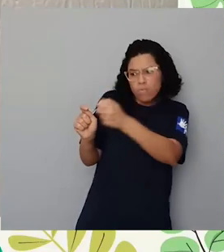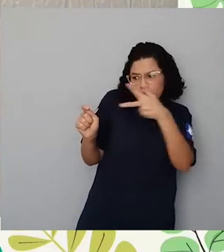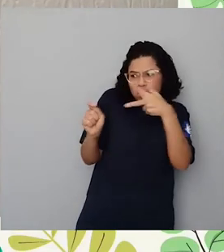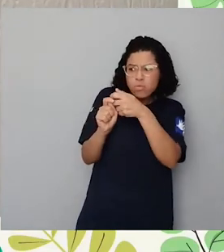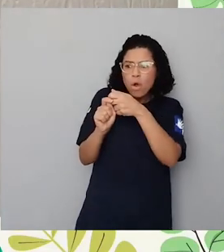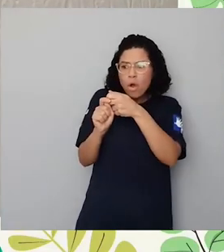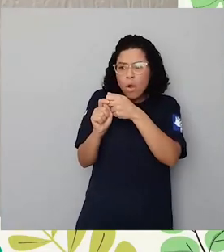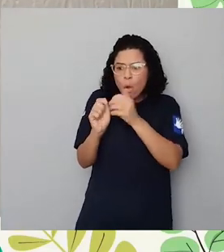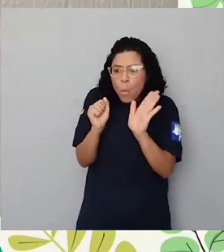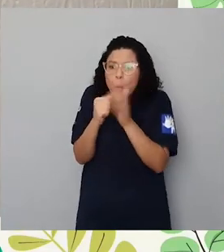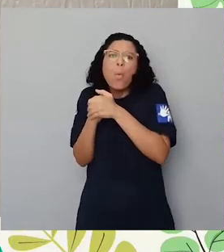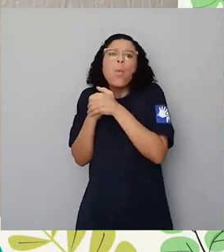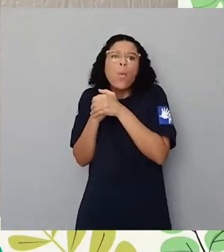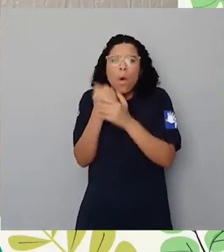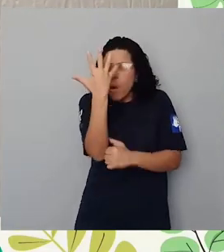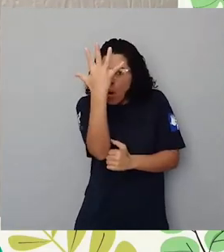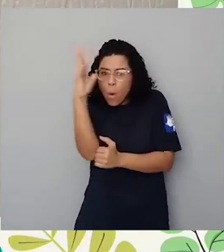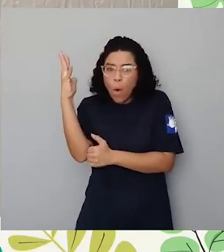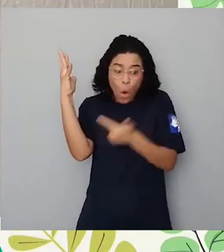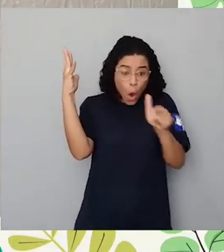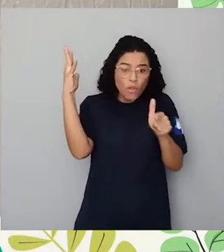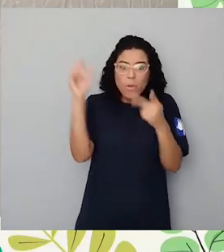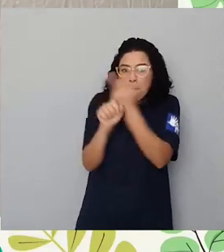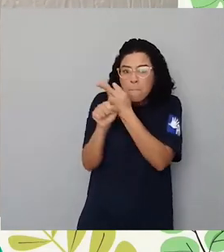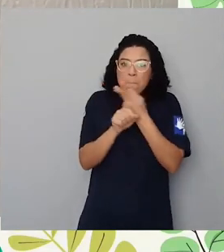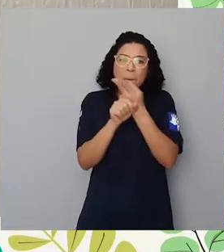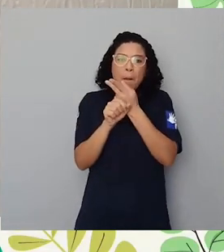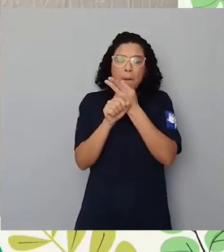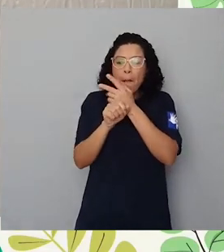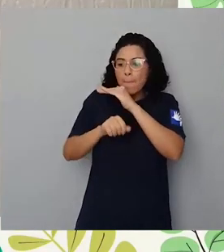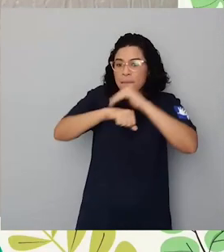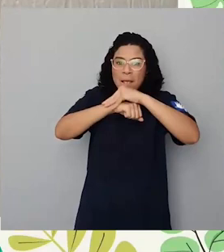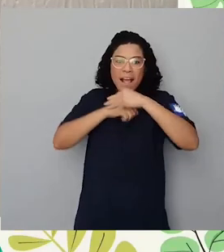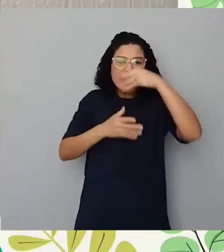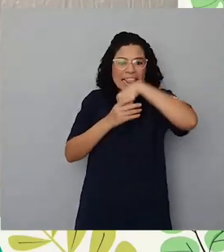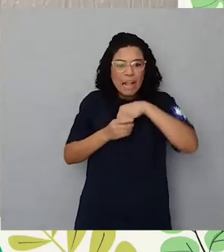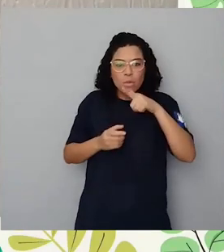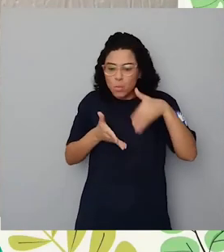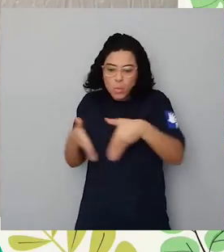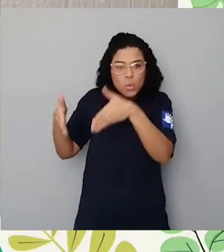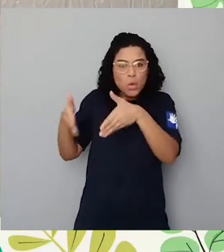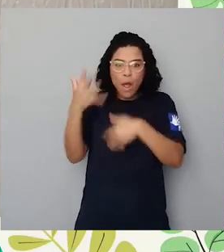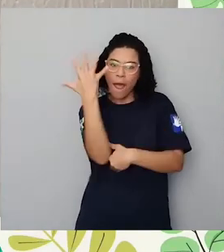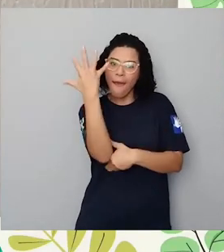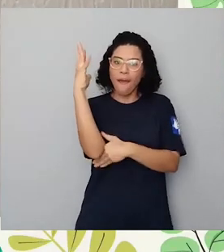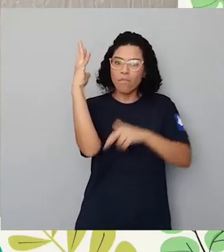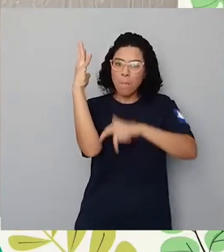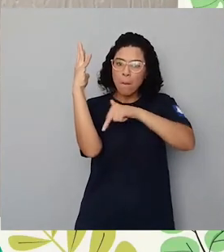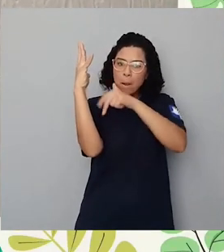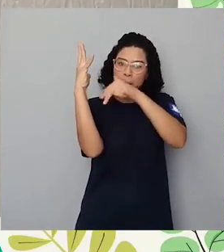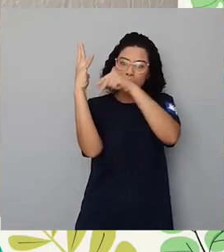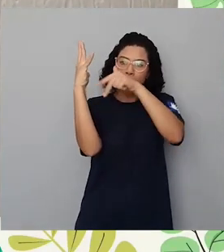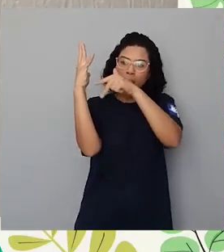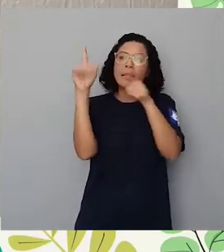flecha, de se esconder na mata enquanto os outros procuram. Pega-pega dentro do rio, subir em árvores,